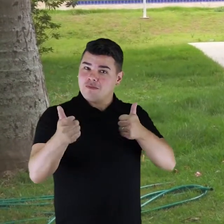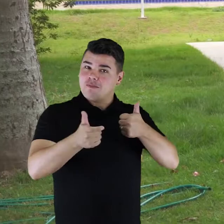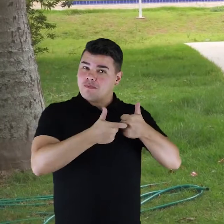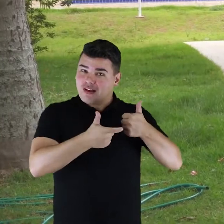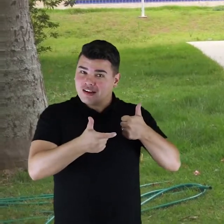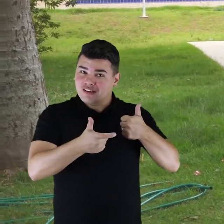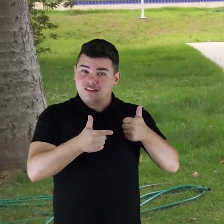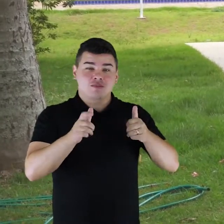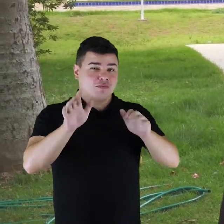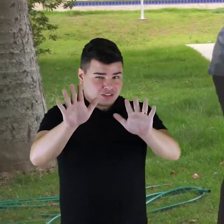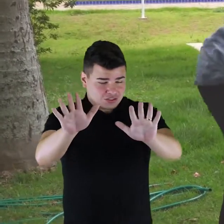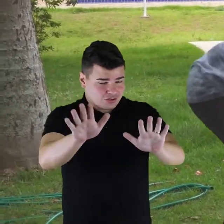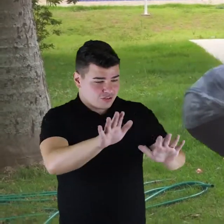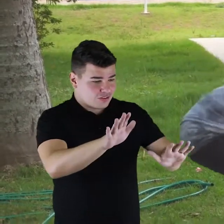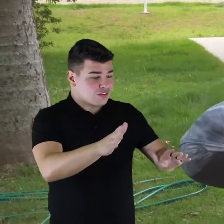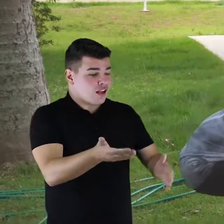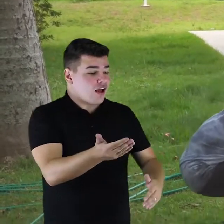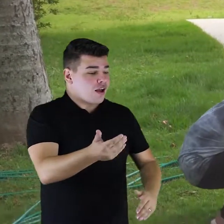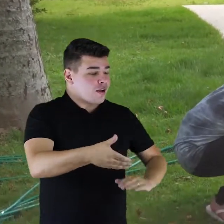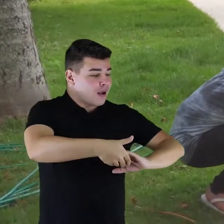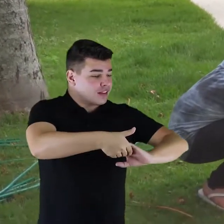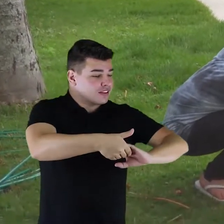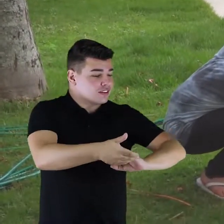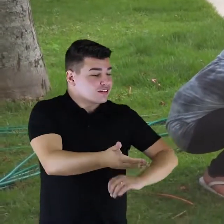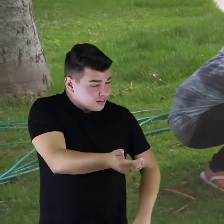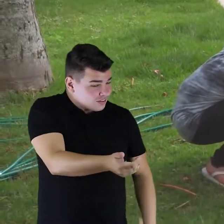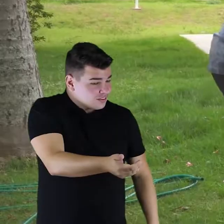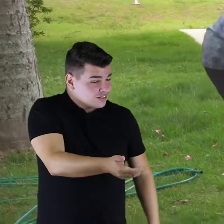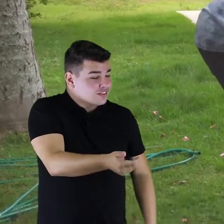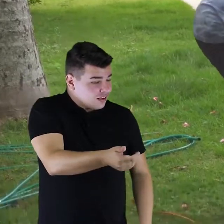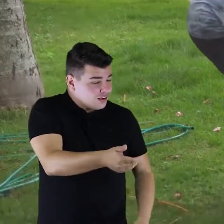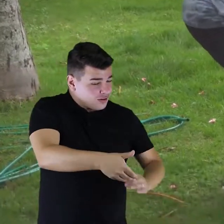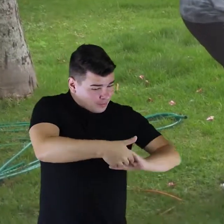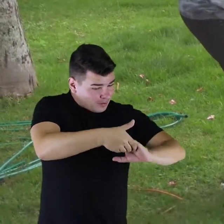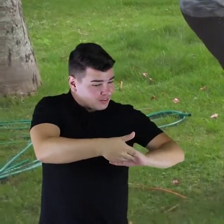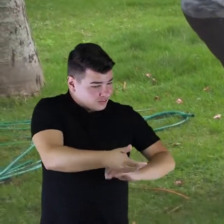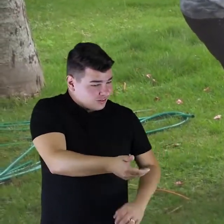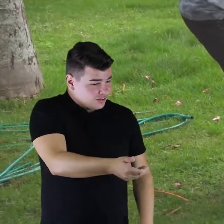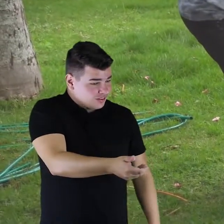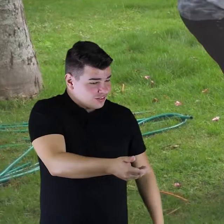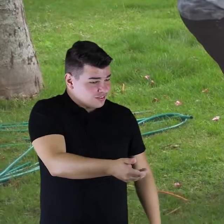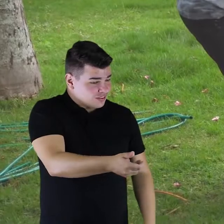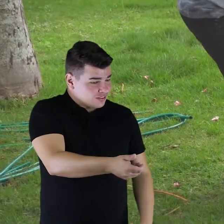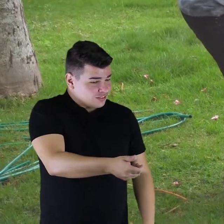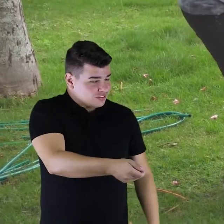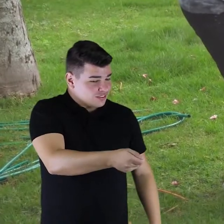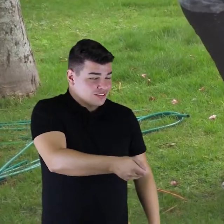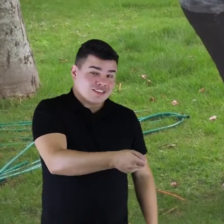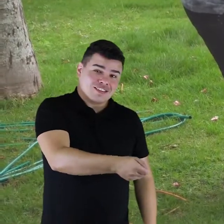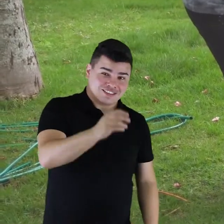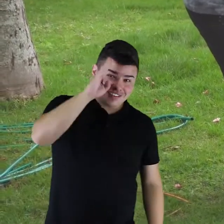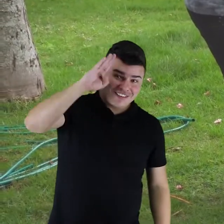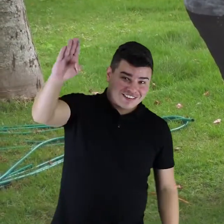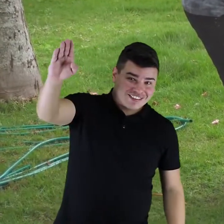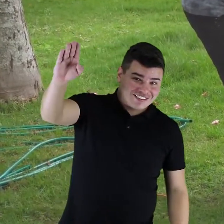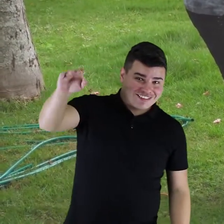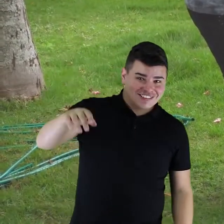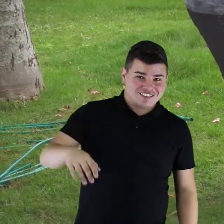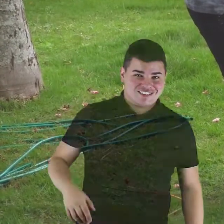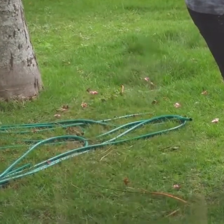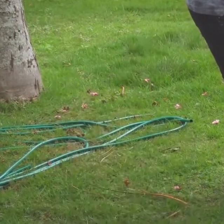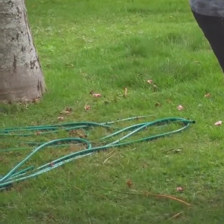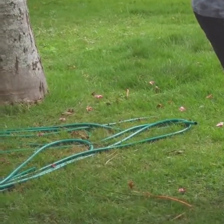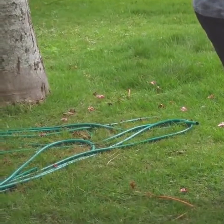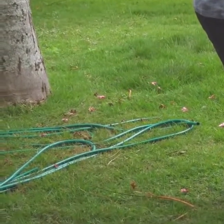Aruan segura a coleira de Tusk. Dá a pata. Ele se abaixa, Tusk dá a pata. Aruan a sacode e olha para frente